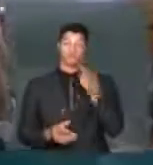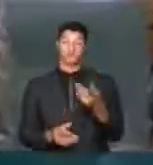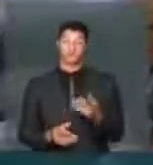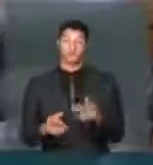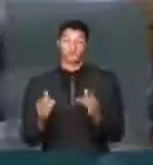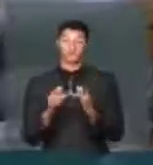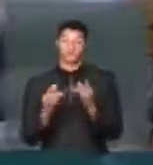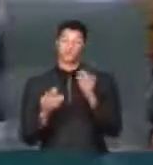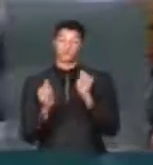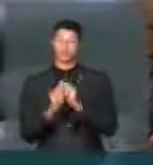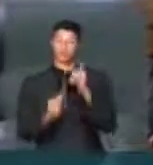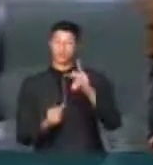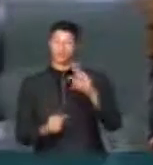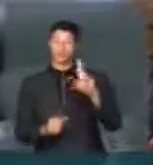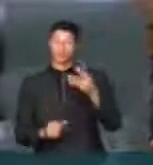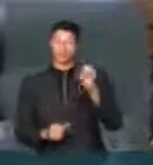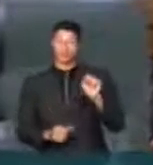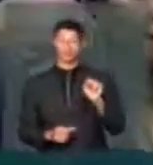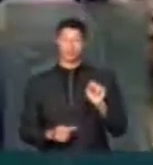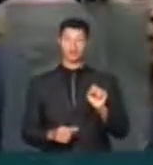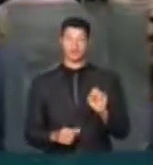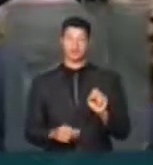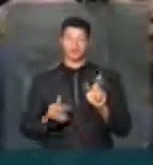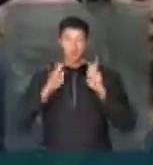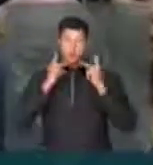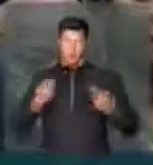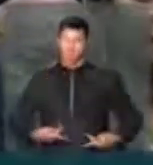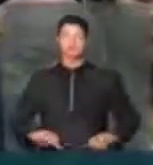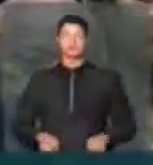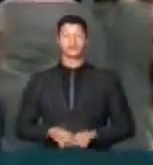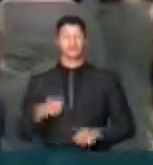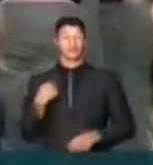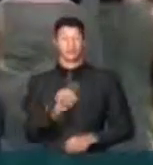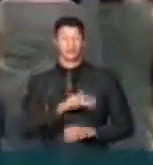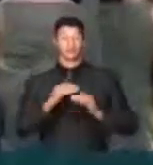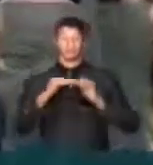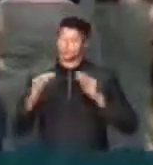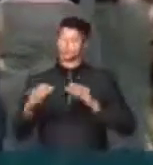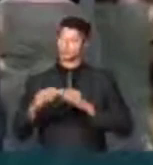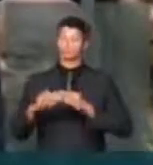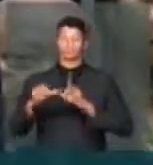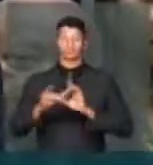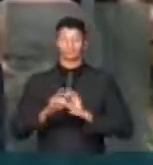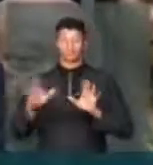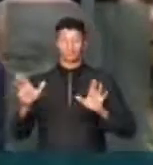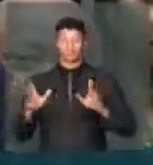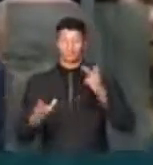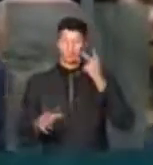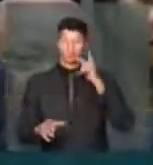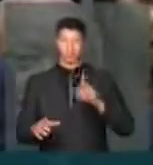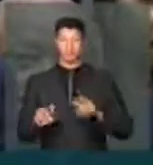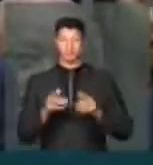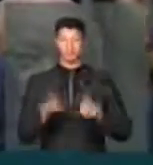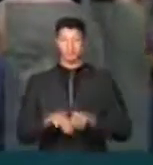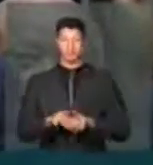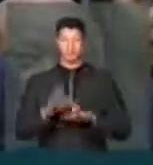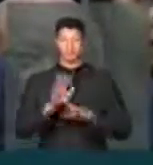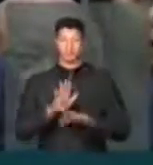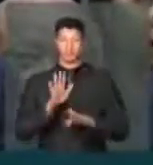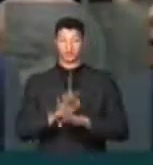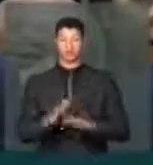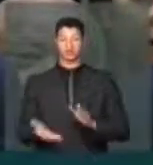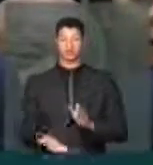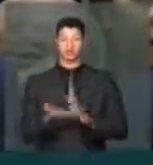senhor, contar com o PHS, Partido Humanista da Solidariedade. Nossa bancada está à disposição para também ajudá-lo